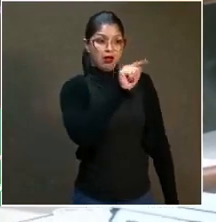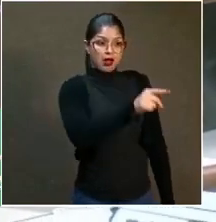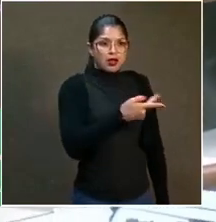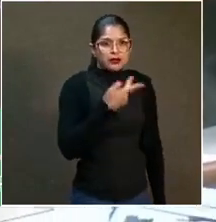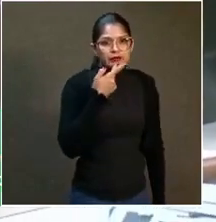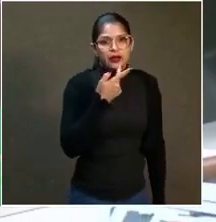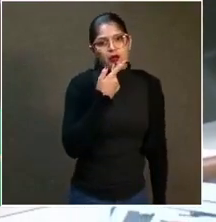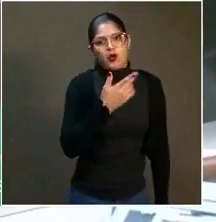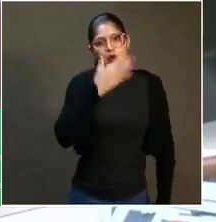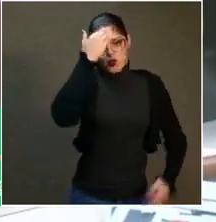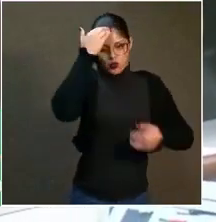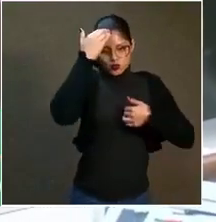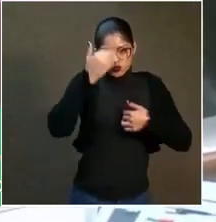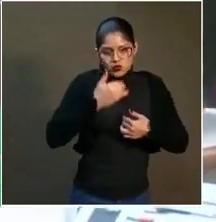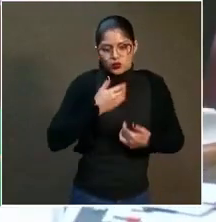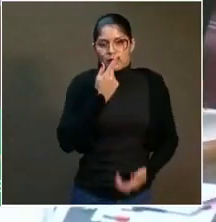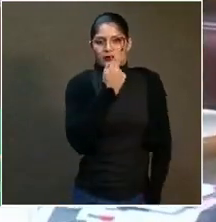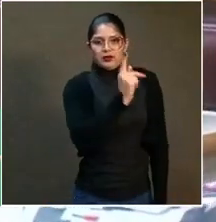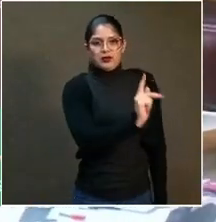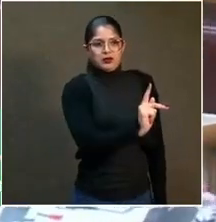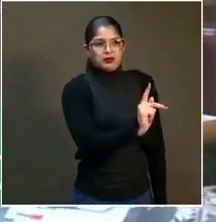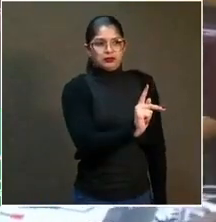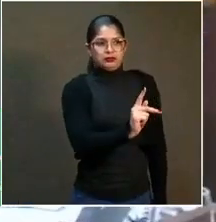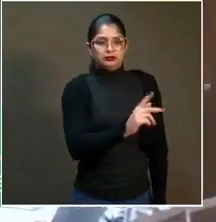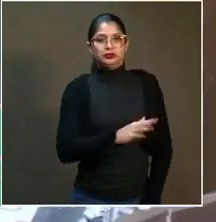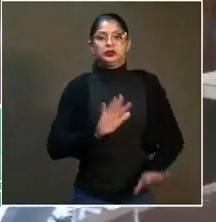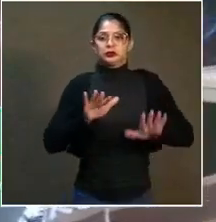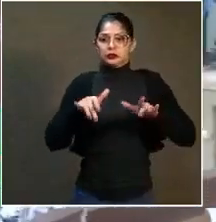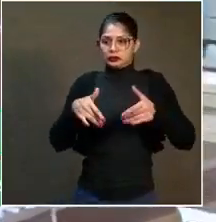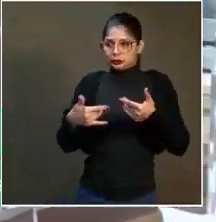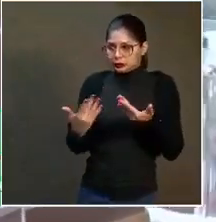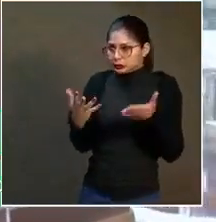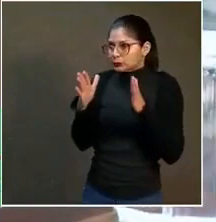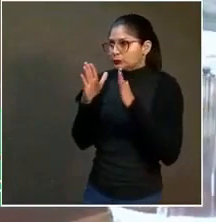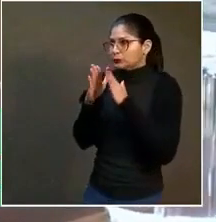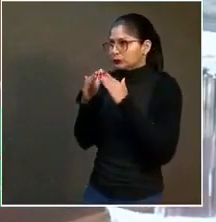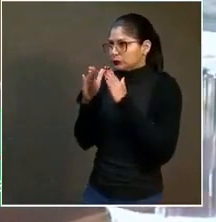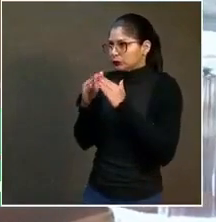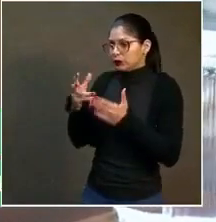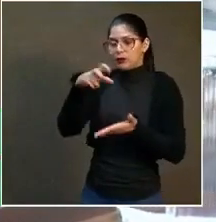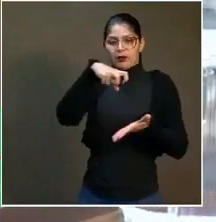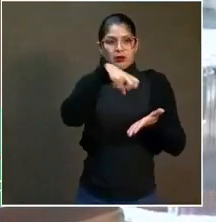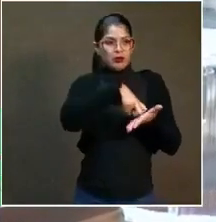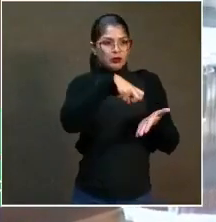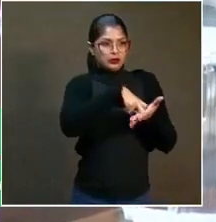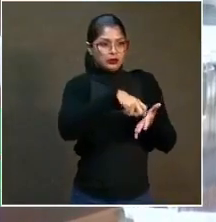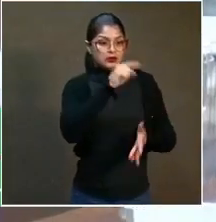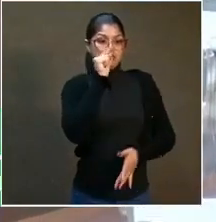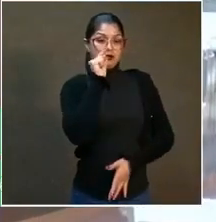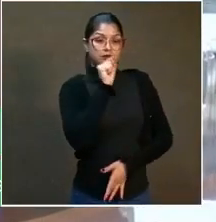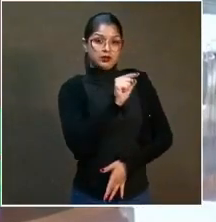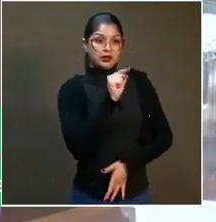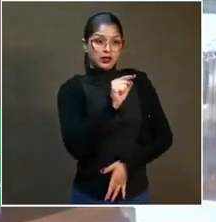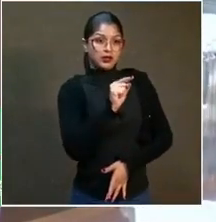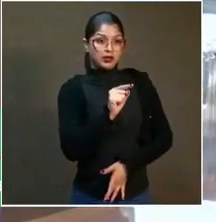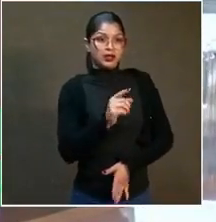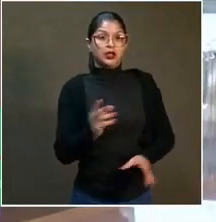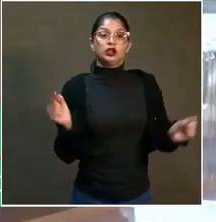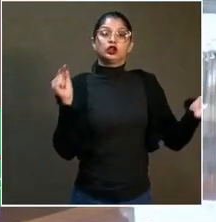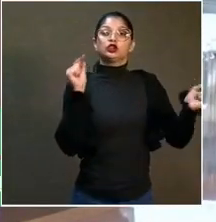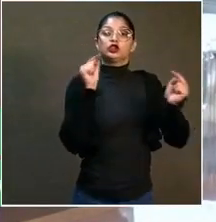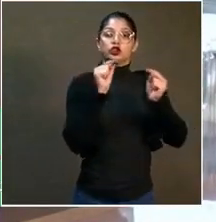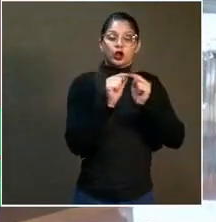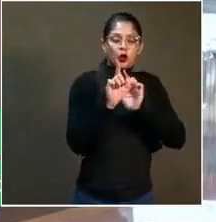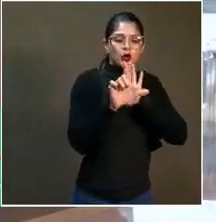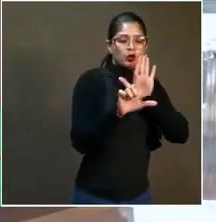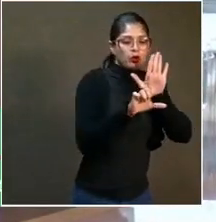a defesa dele pede a condenação dele, mas que a condenação do Cássio ela venha a ser de acordo com